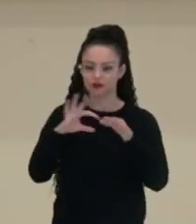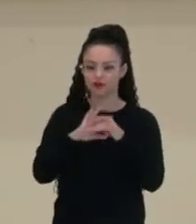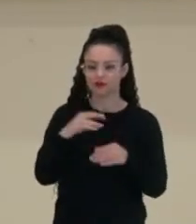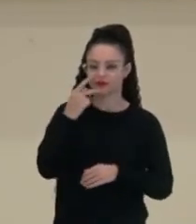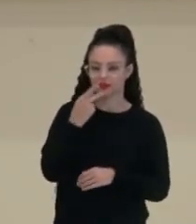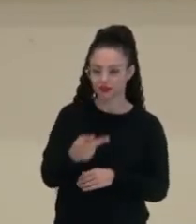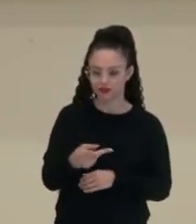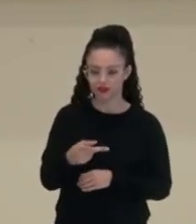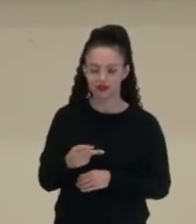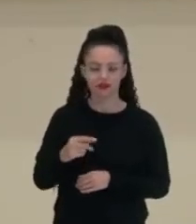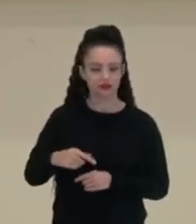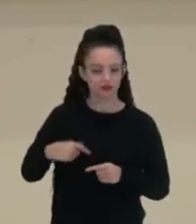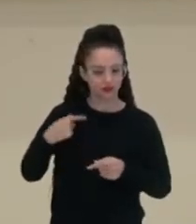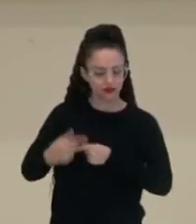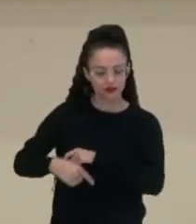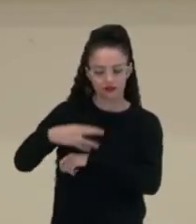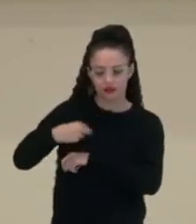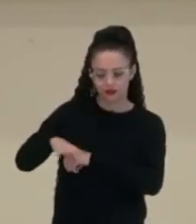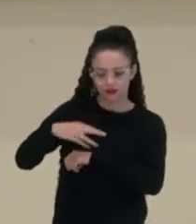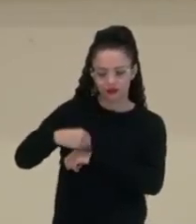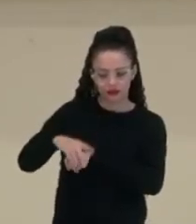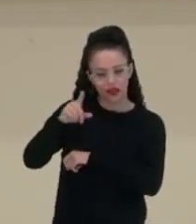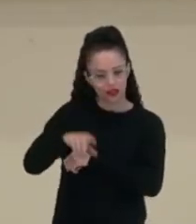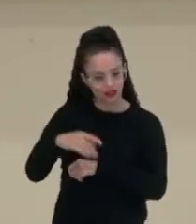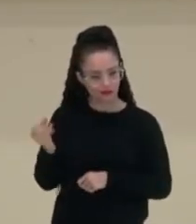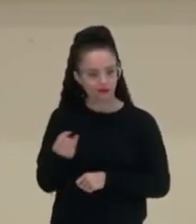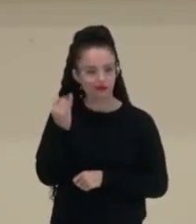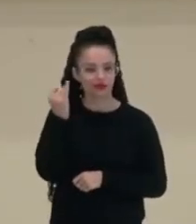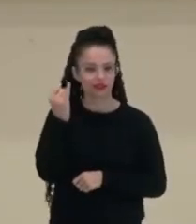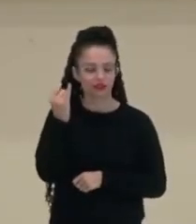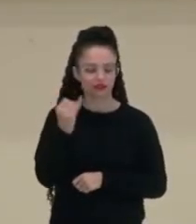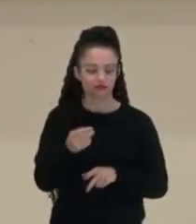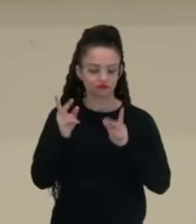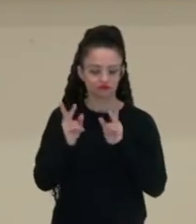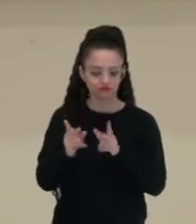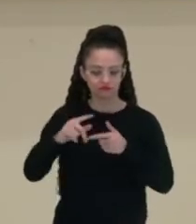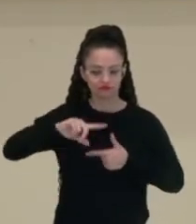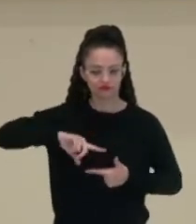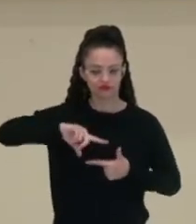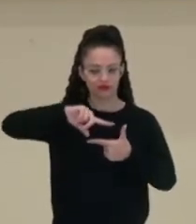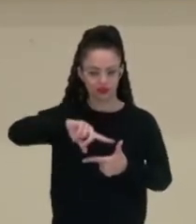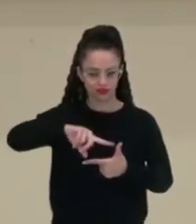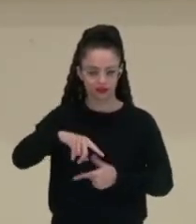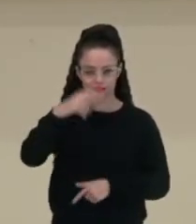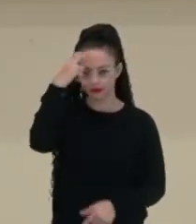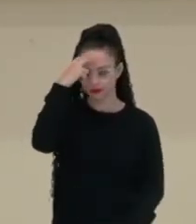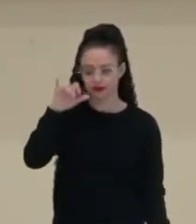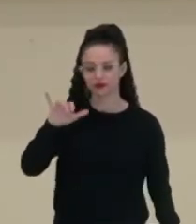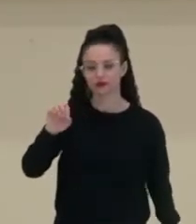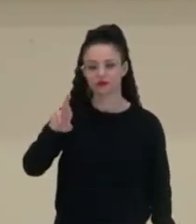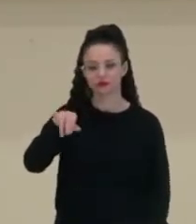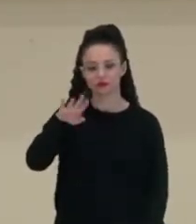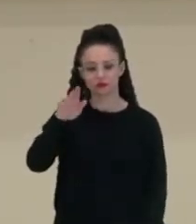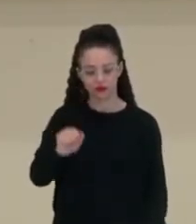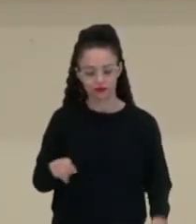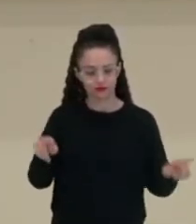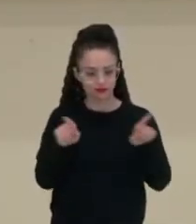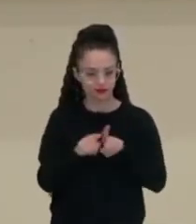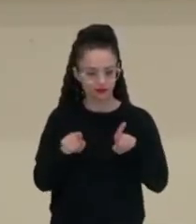vai passando esse conhecimento. Então é muito importante para manter a tradição, né, da cultura iorubá e também para